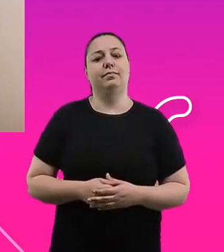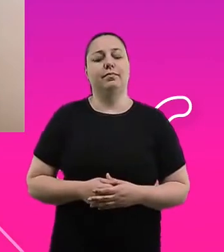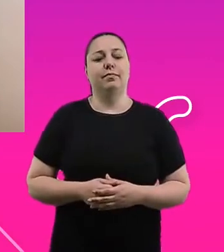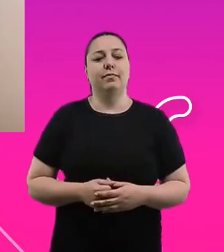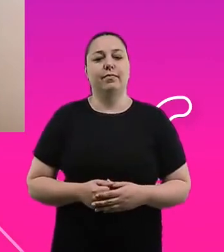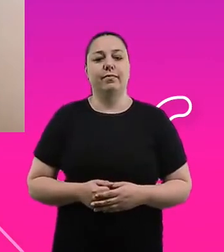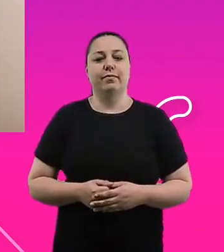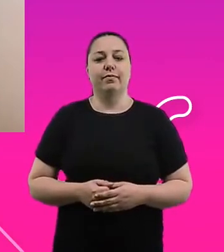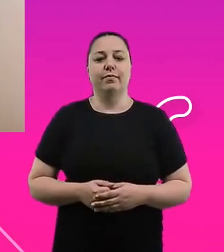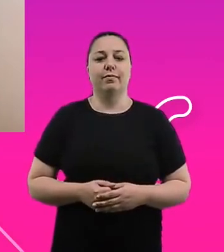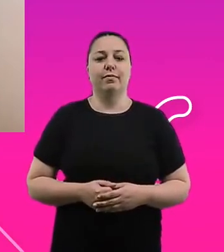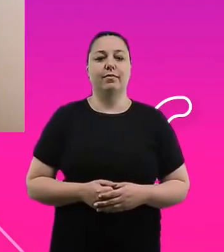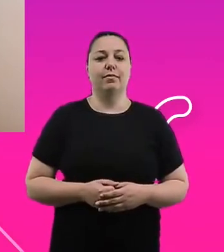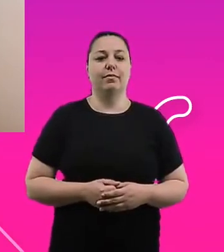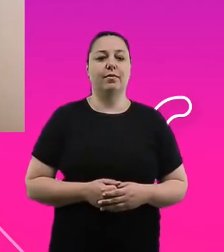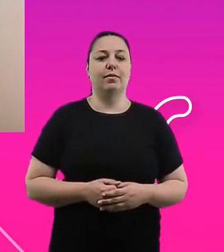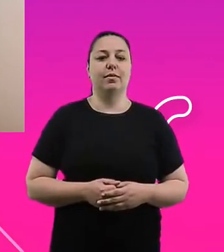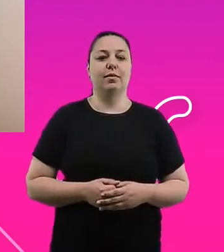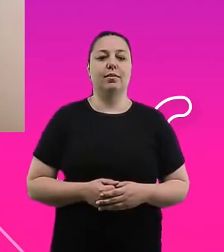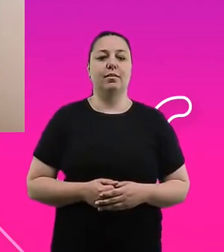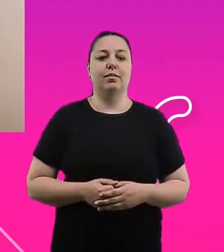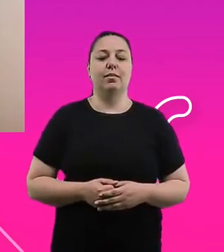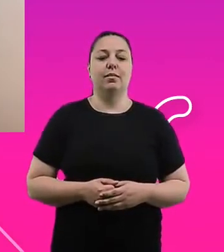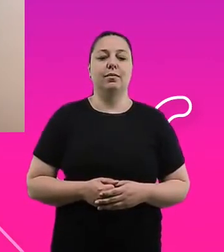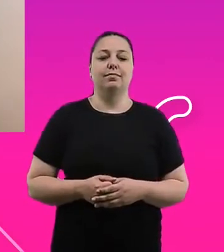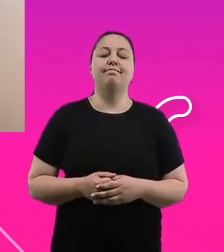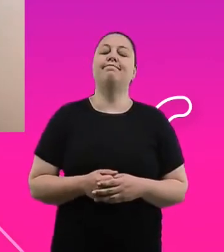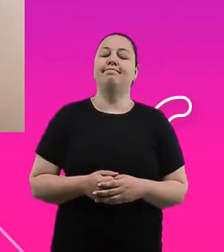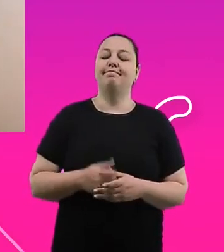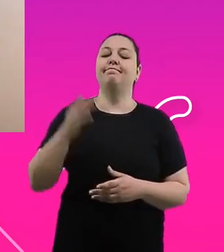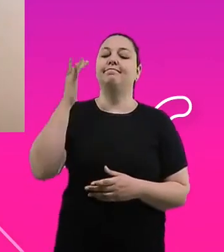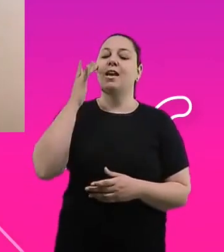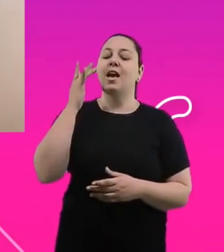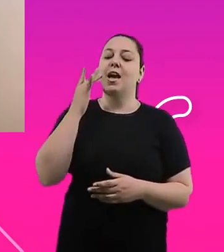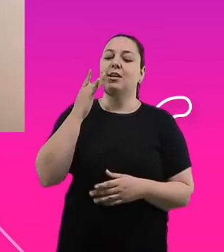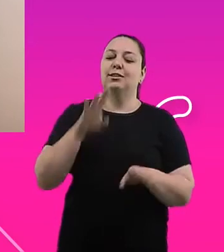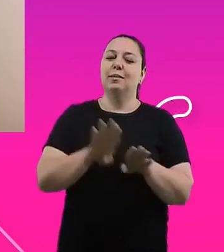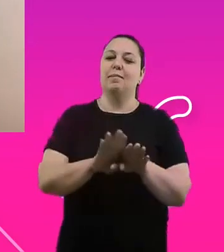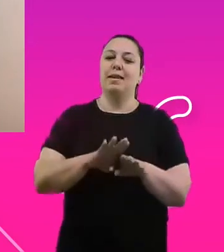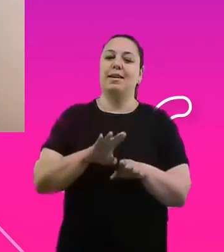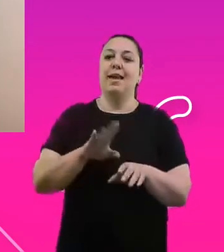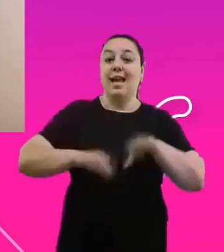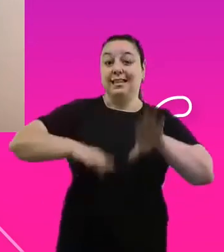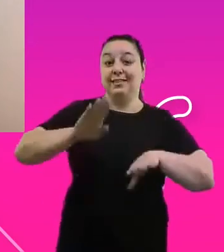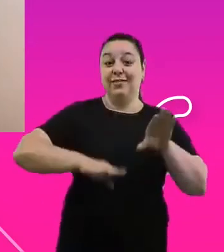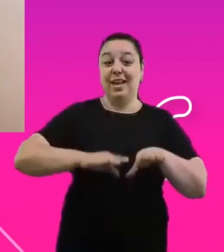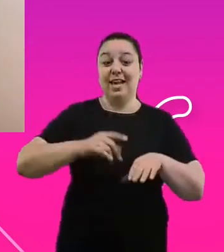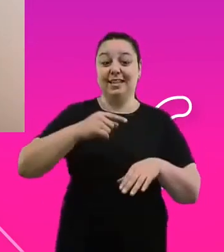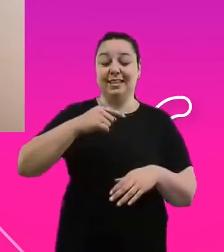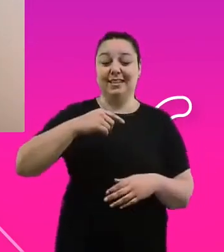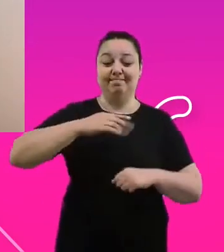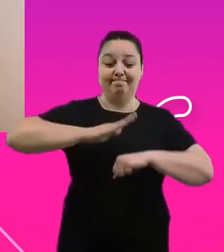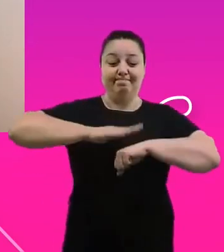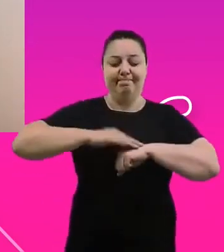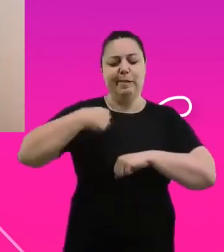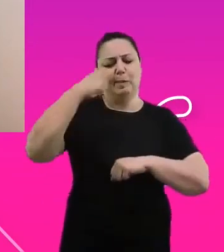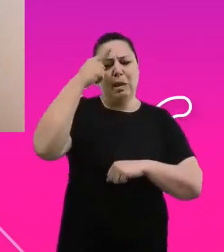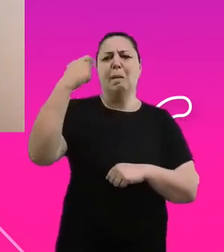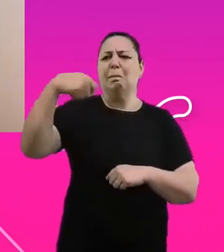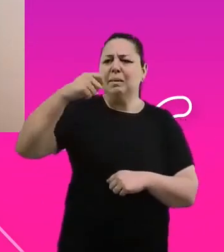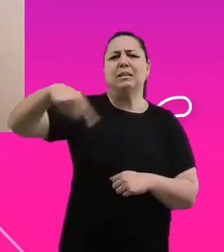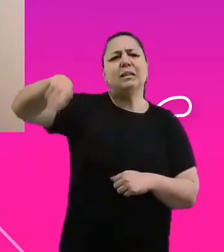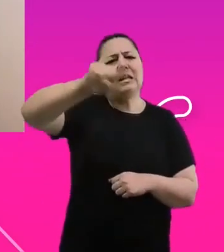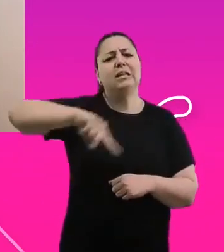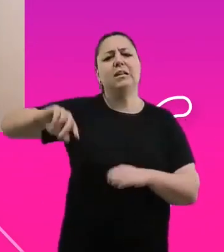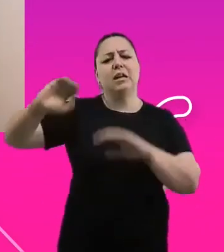Eu acho também que a gente quer sempre que as pessoas entendam o nosso tempo, respeitem o nosso tempo, os nossos limites, mas precisa ter isso também do outro lado, sabe? Tem